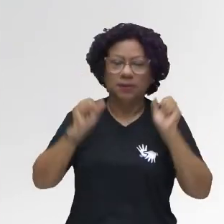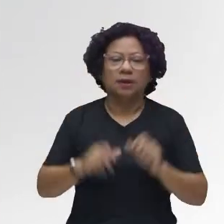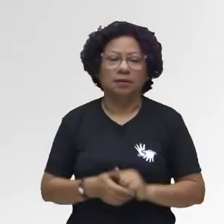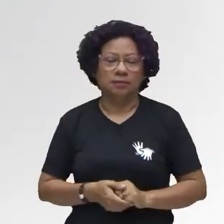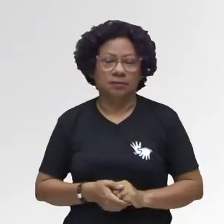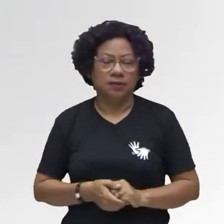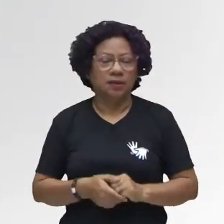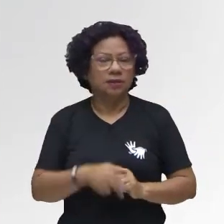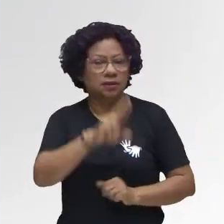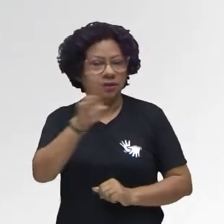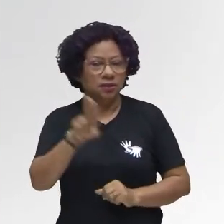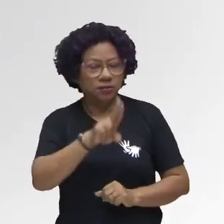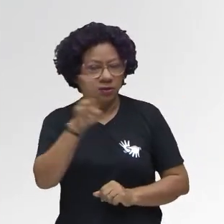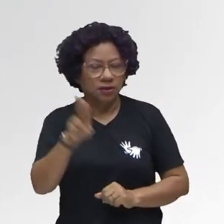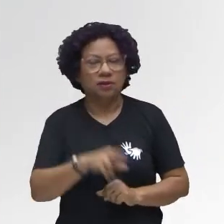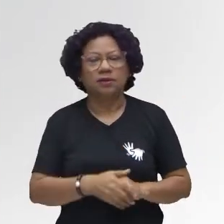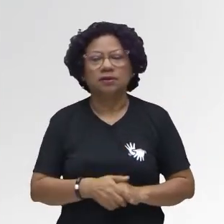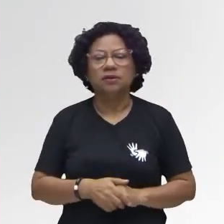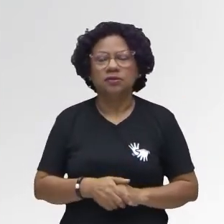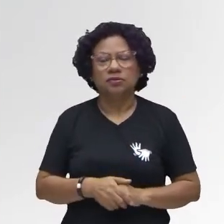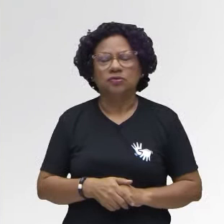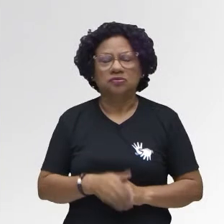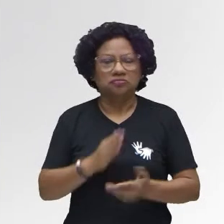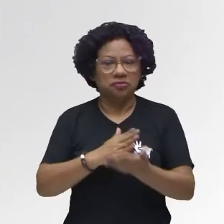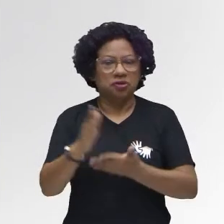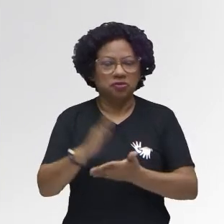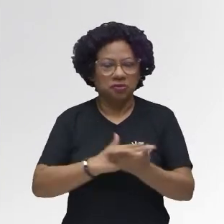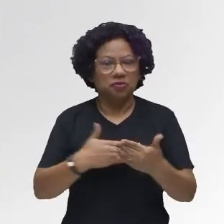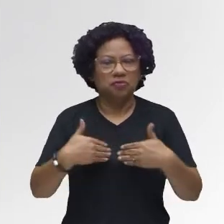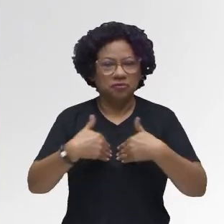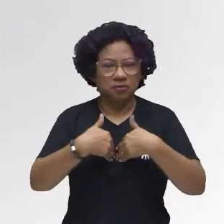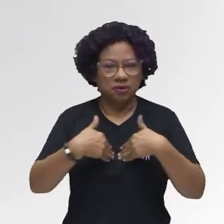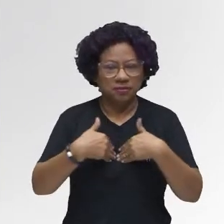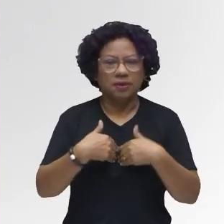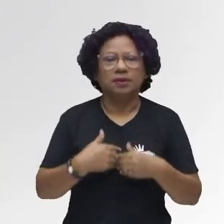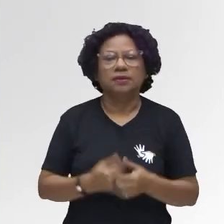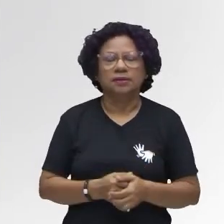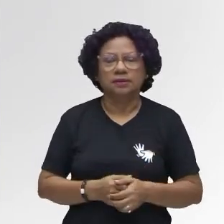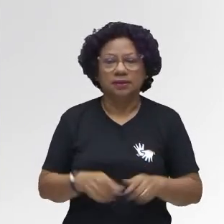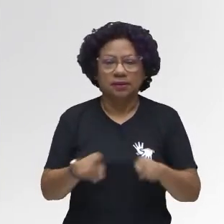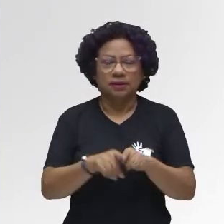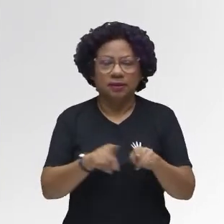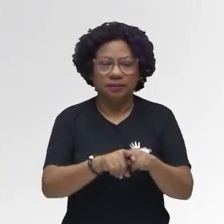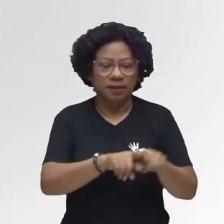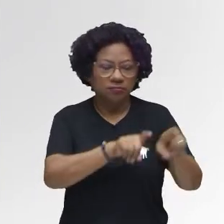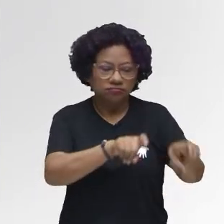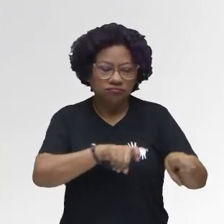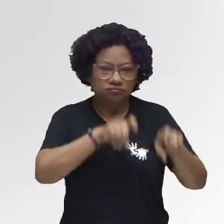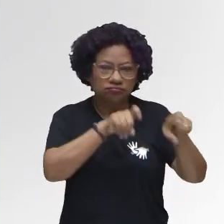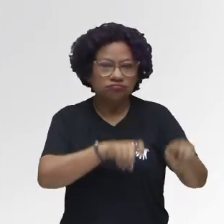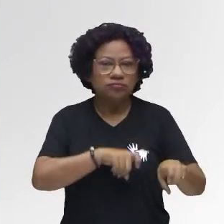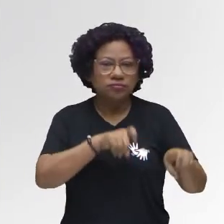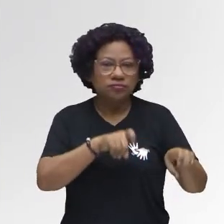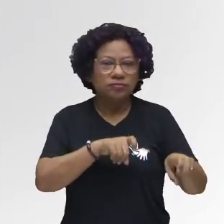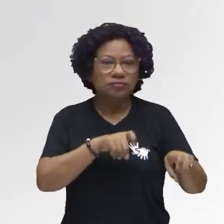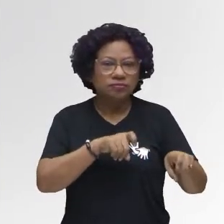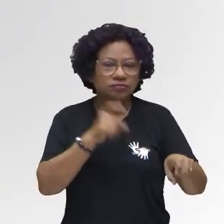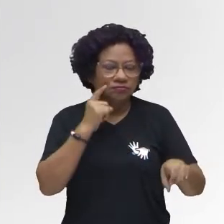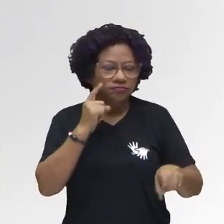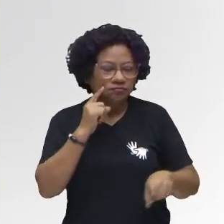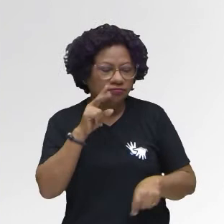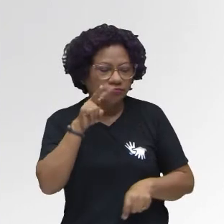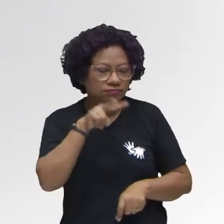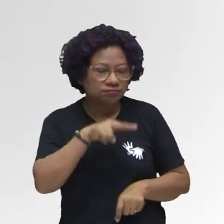partir da carcaça de alguns animais. E ainda a agricultura e pecuária. A agropecuária está presente dentro do